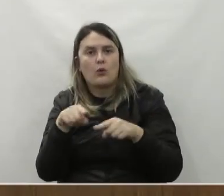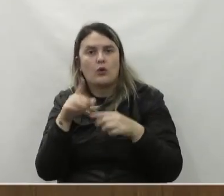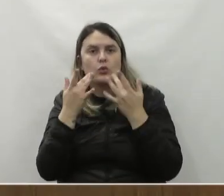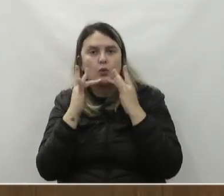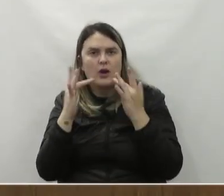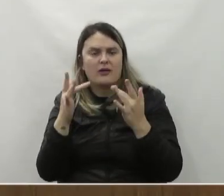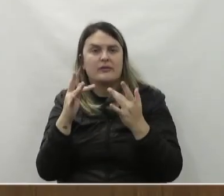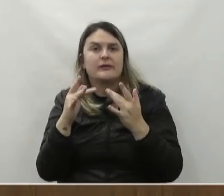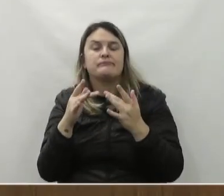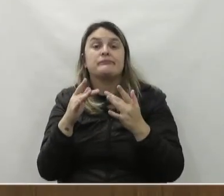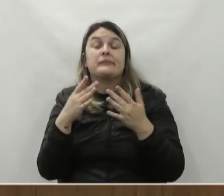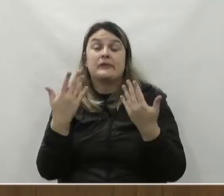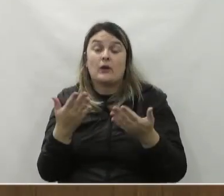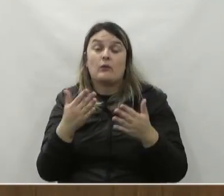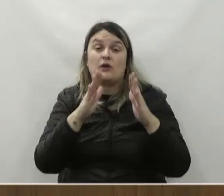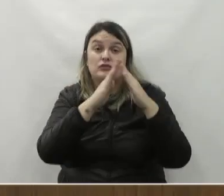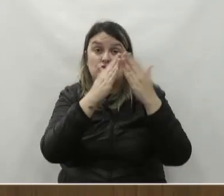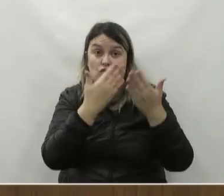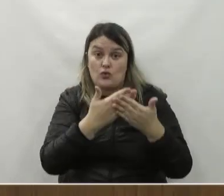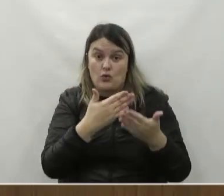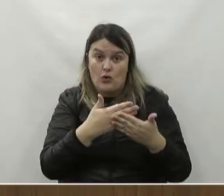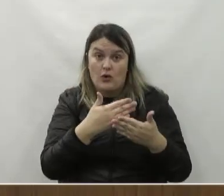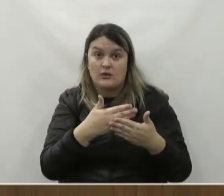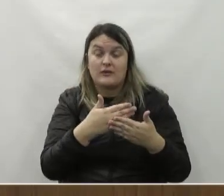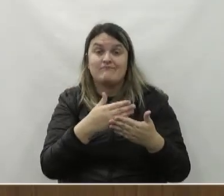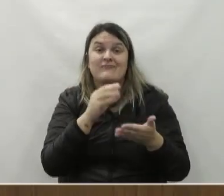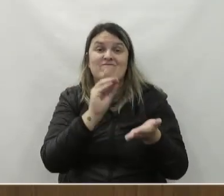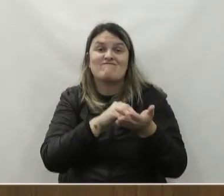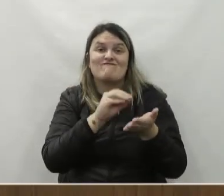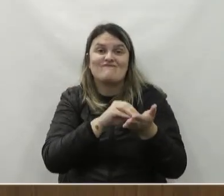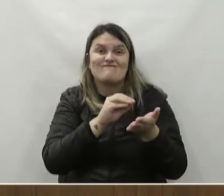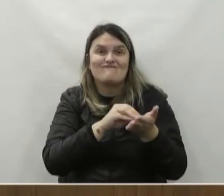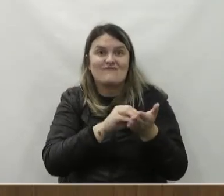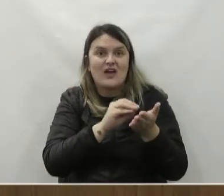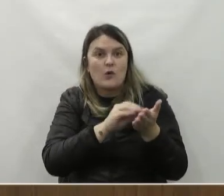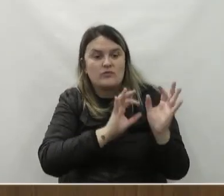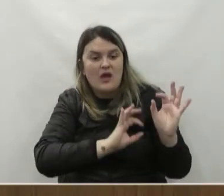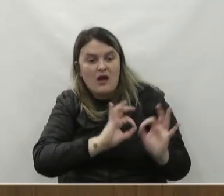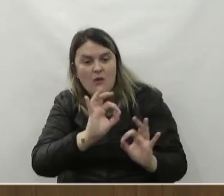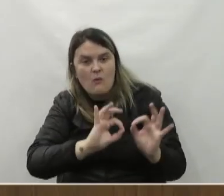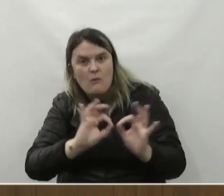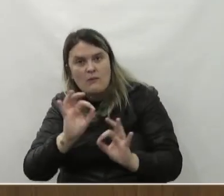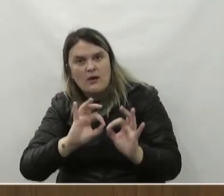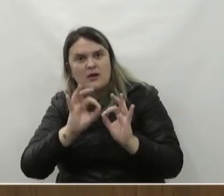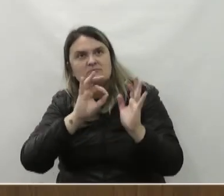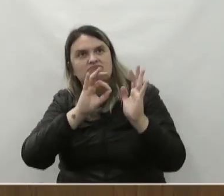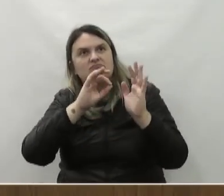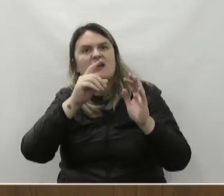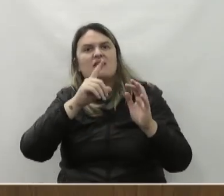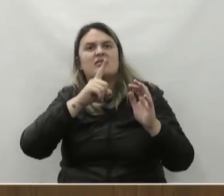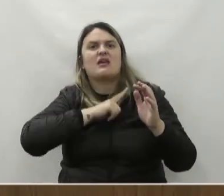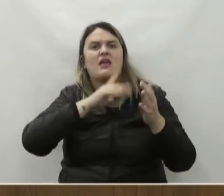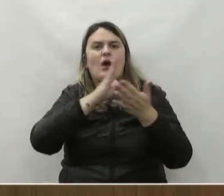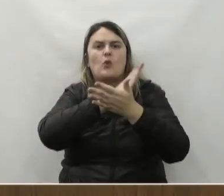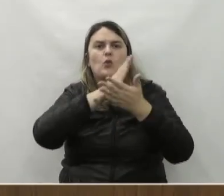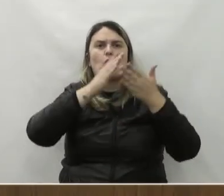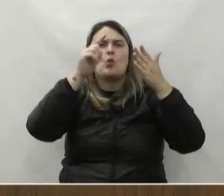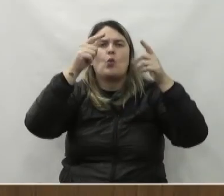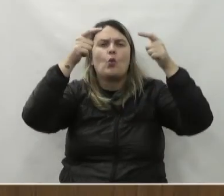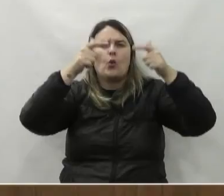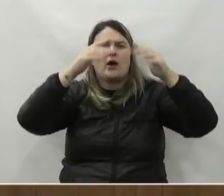diversas falhas, como a ausência de acabamento com cimento nas goivas, infiltrações, trechos de